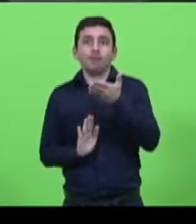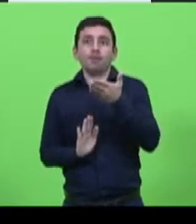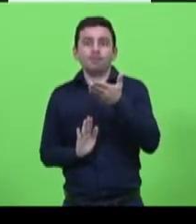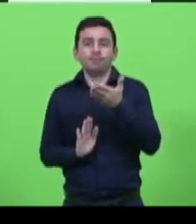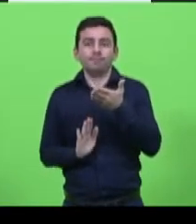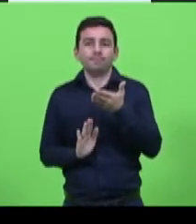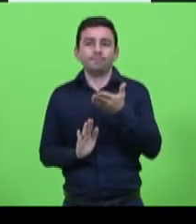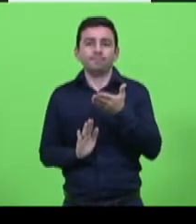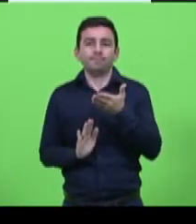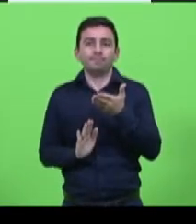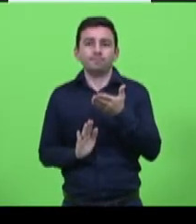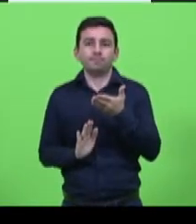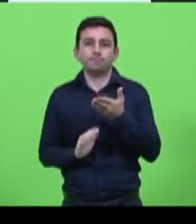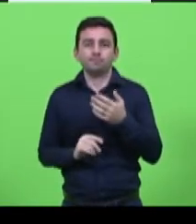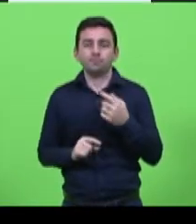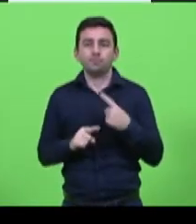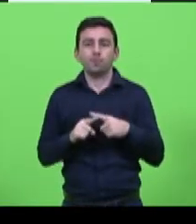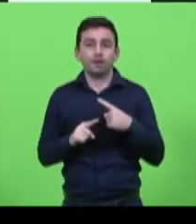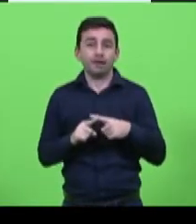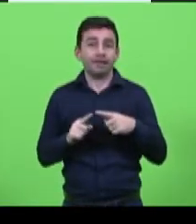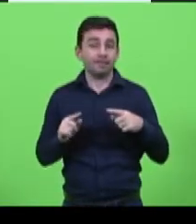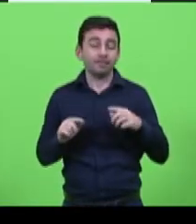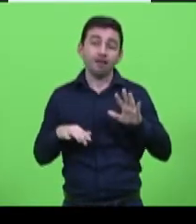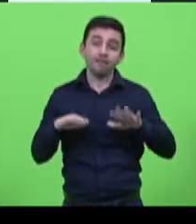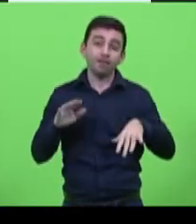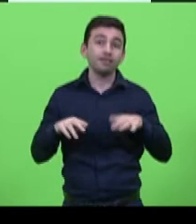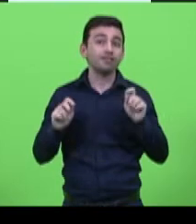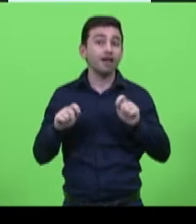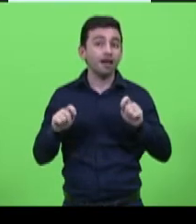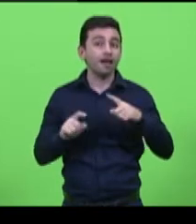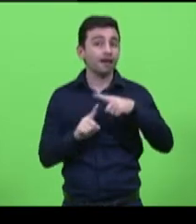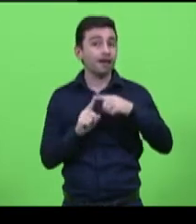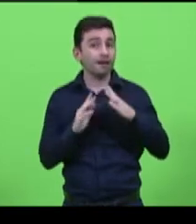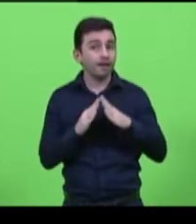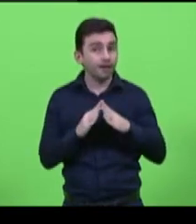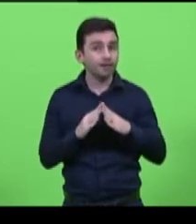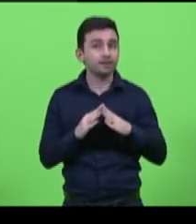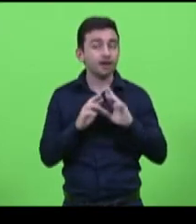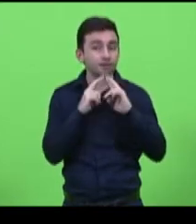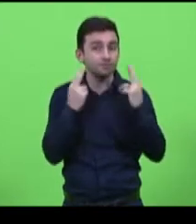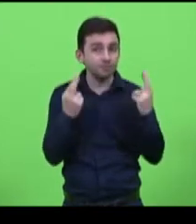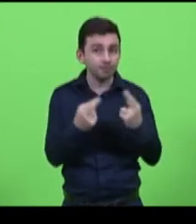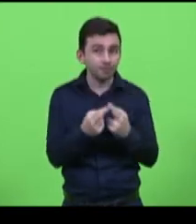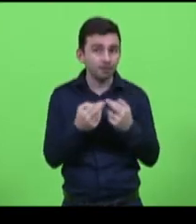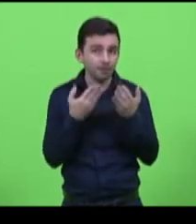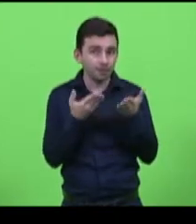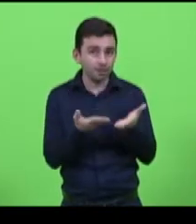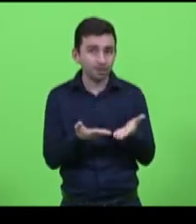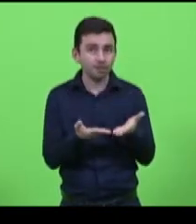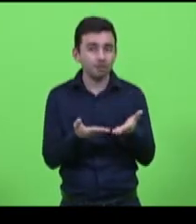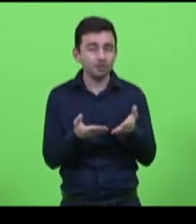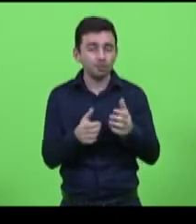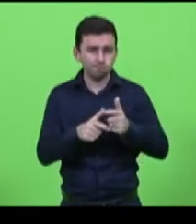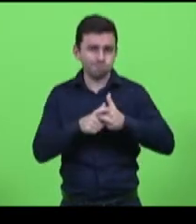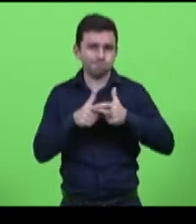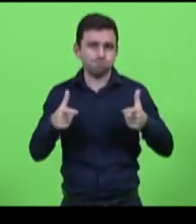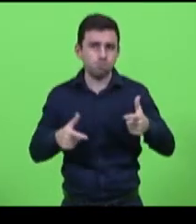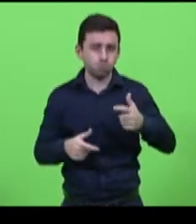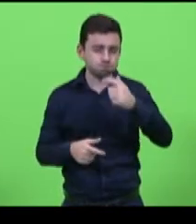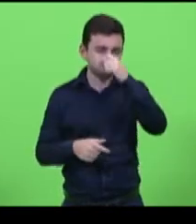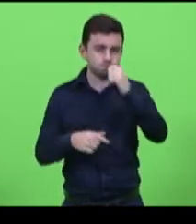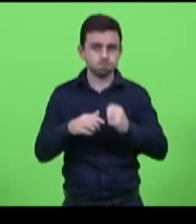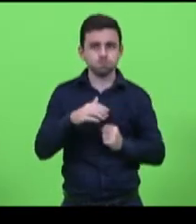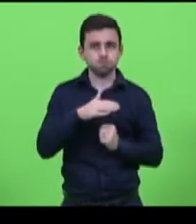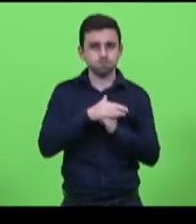pela possibilidade de as igrejas e dos cultos estarem lotados e muitas